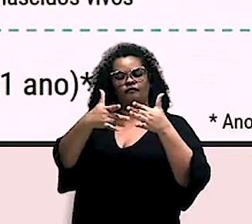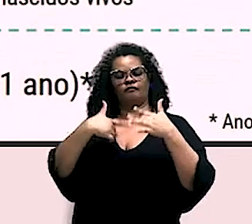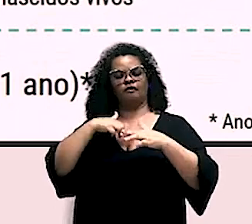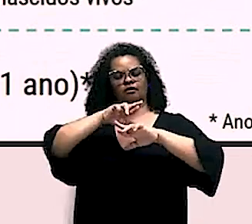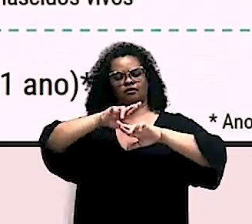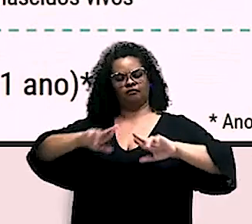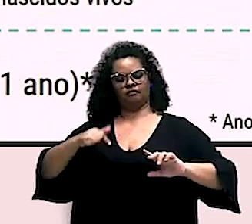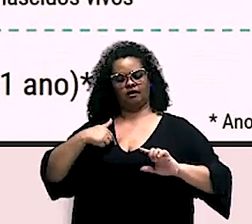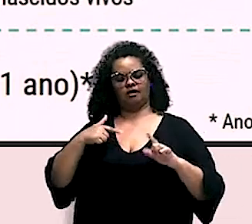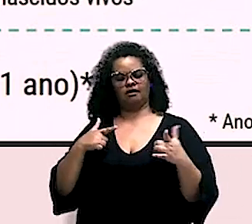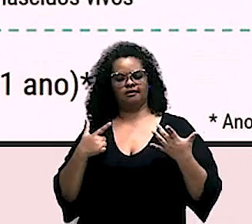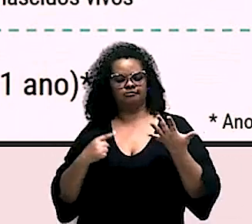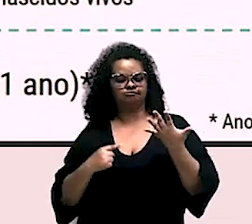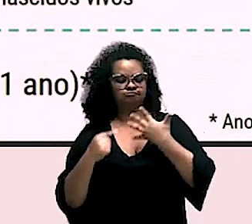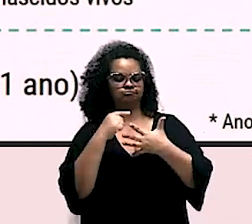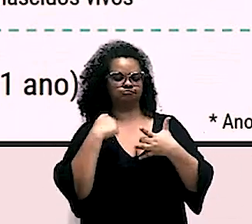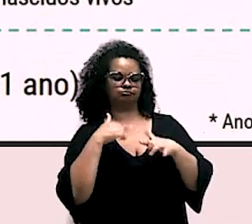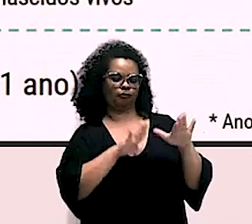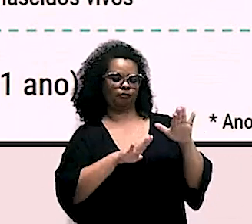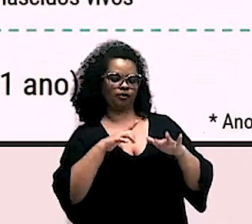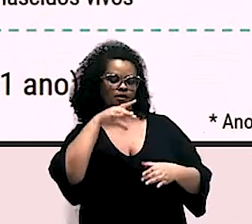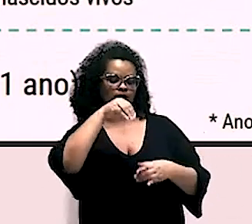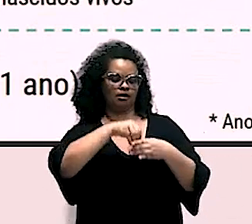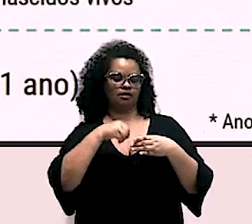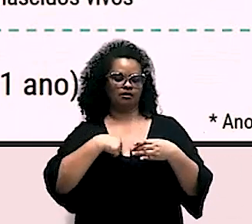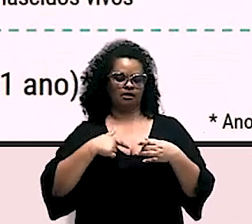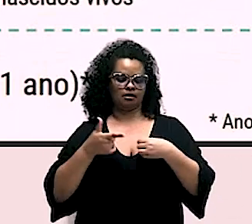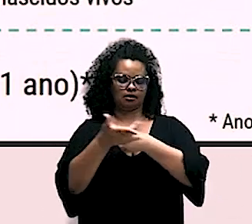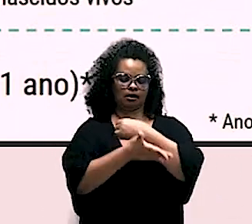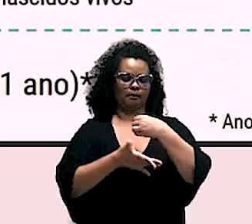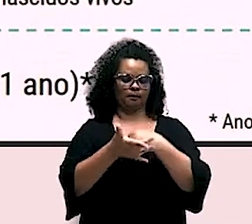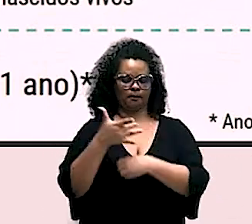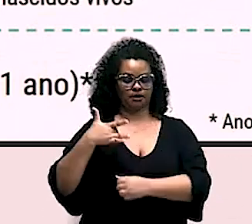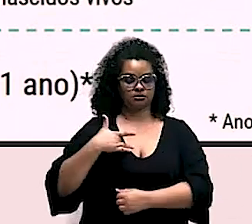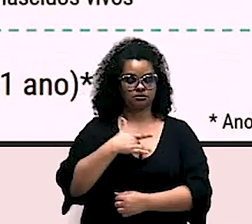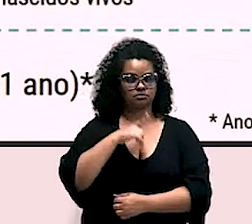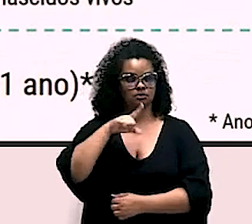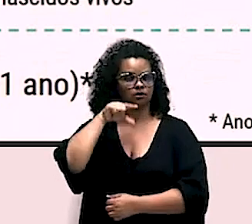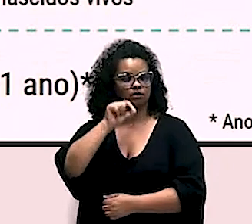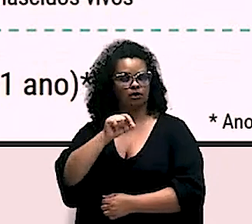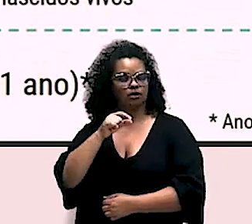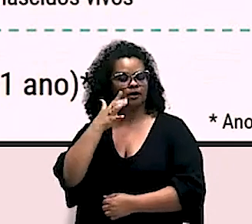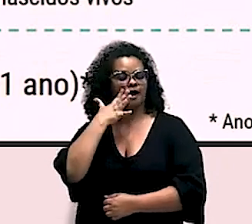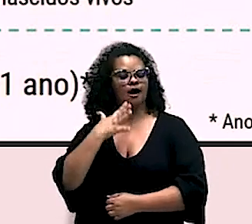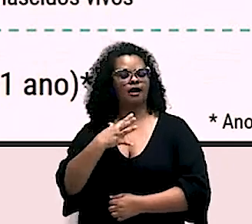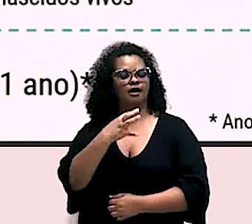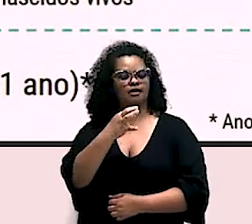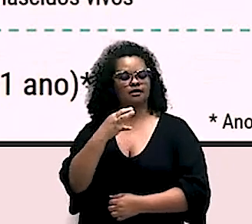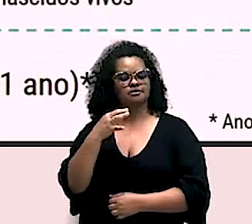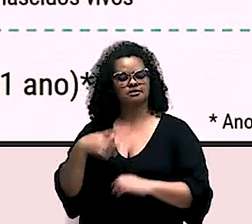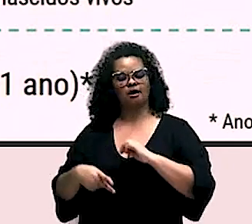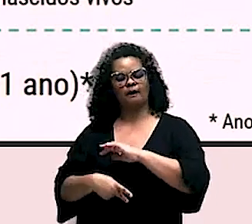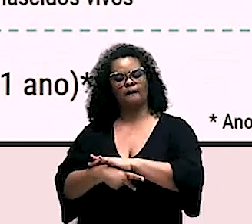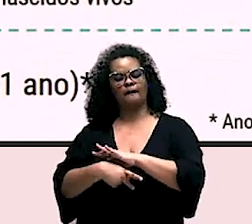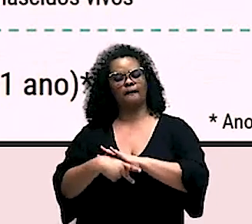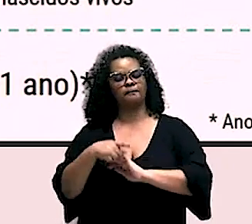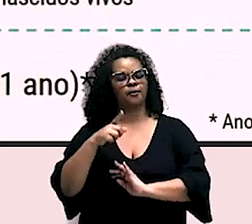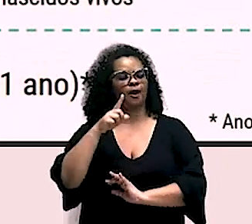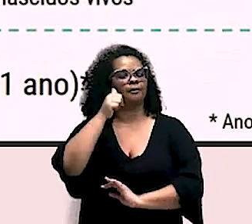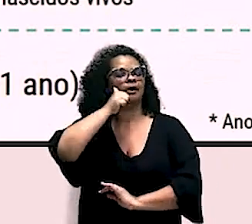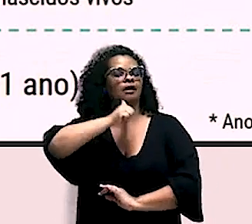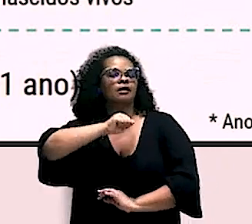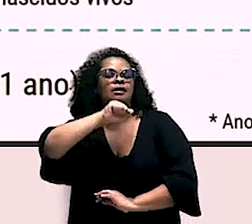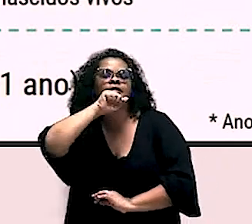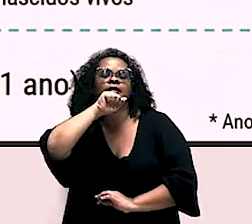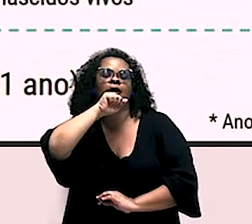cuidado que é executada dentro da atenção primária é a atenção à saúde materno-infantil, tá? Essa